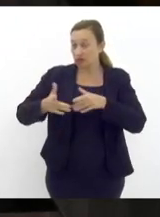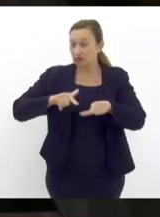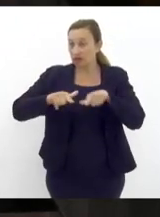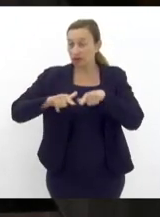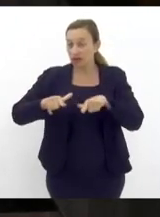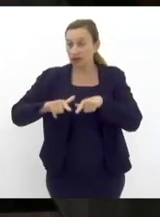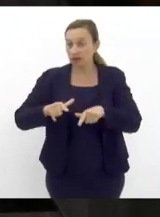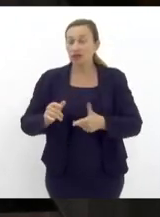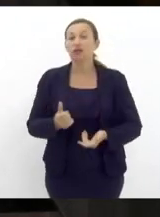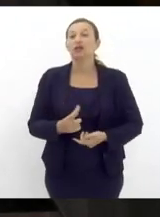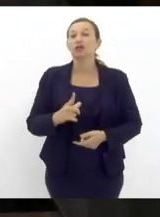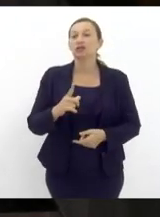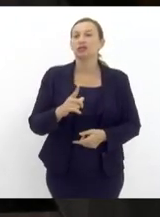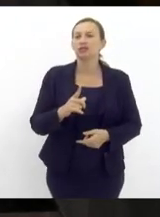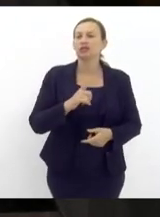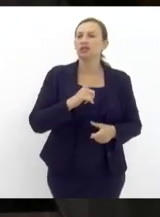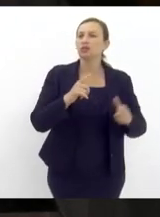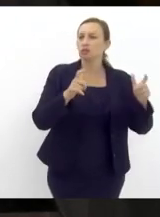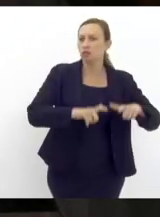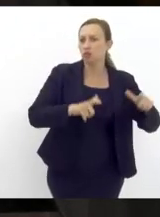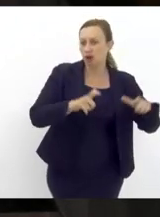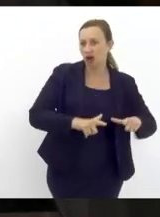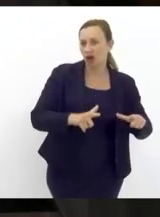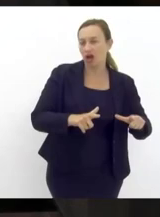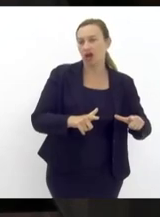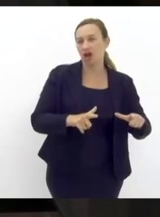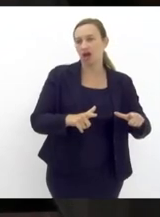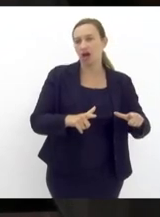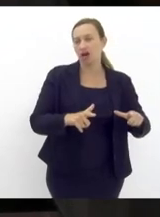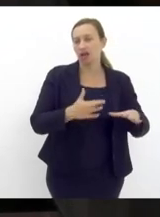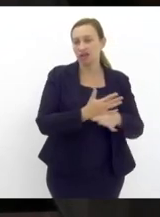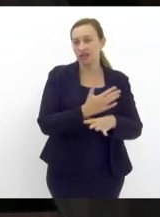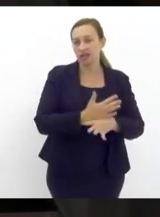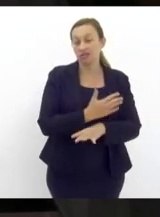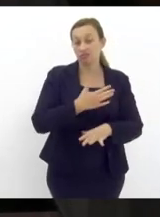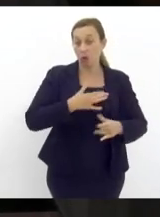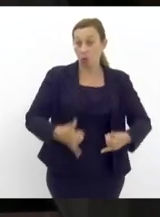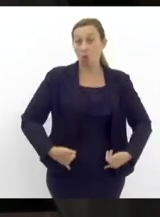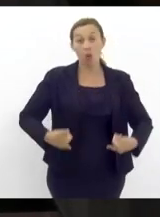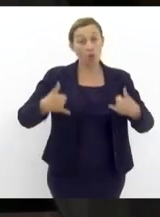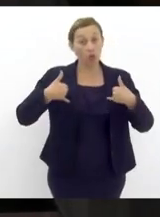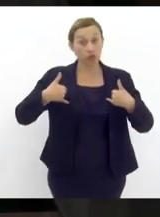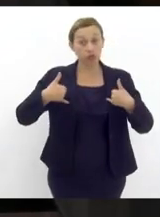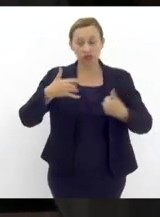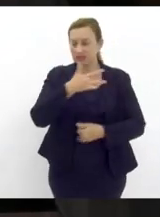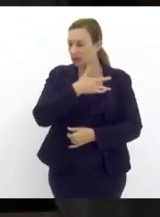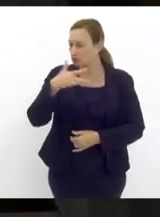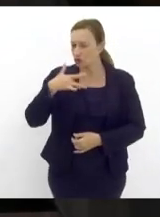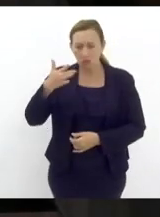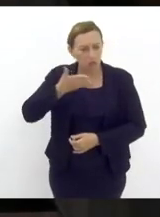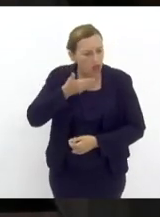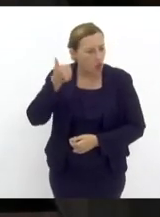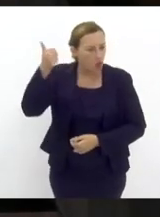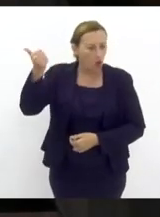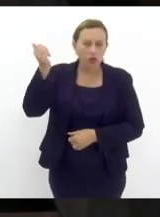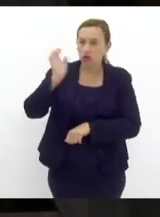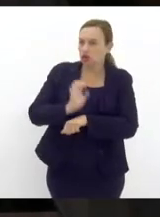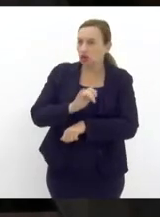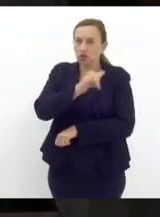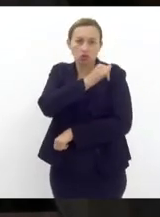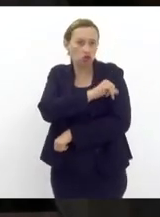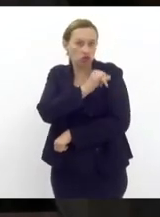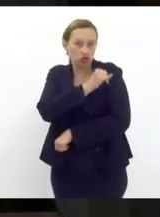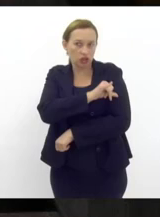uma coisa que a minha região tinha no seu currículo era o orgulho de ter a melhor saúde do Estado do Rio de Janeiro